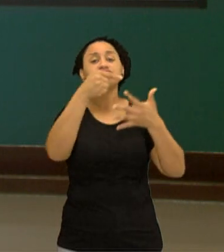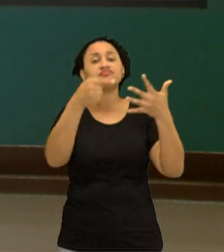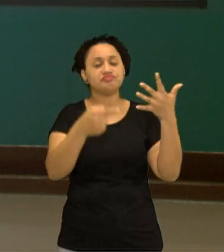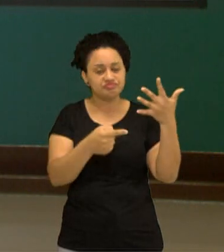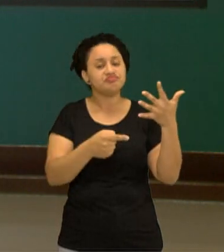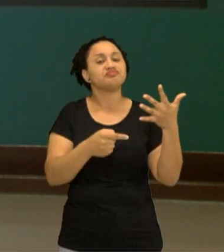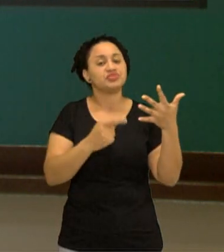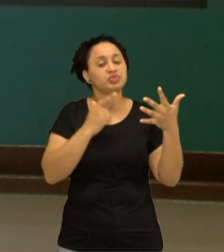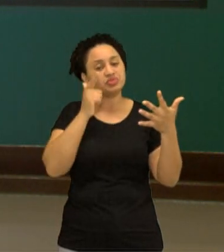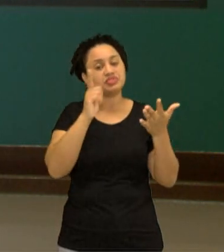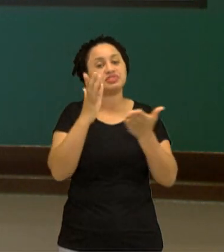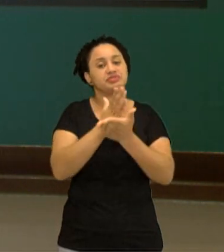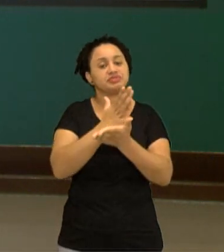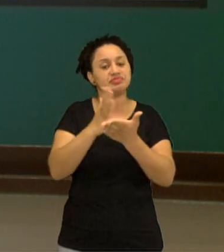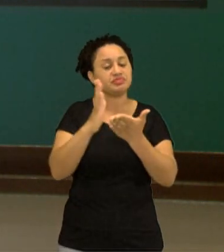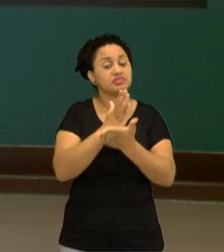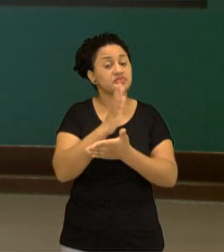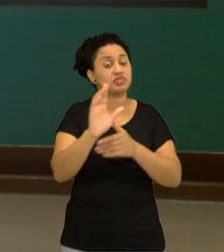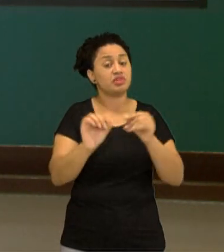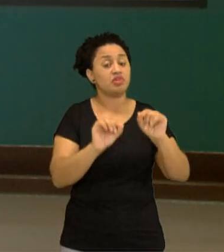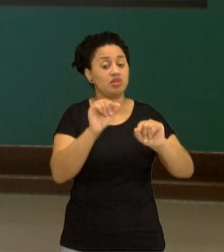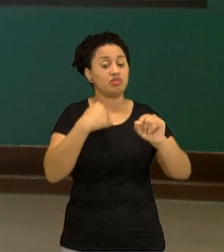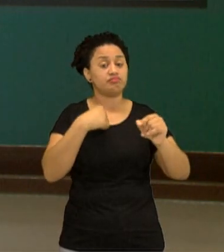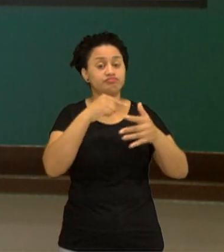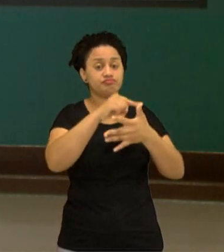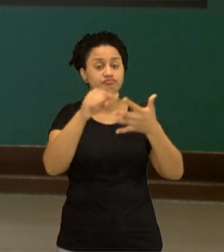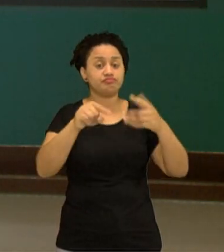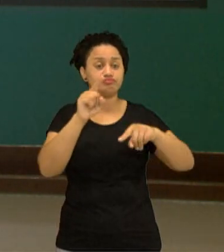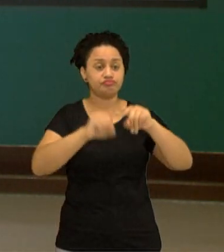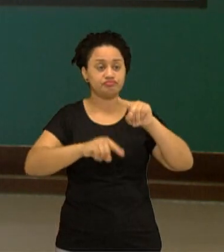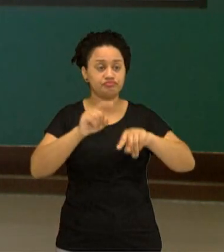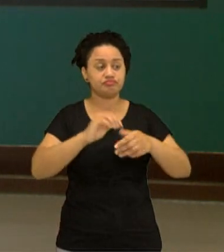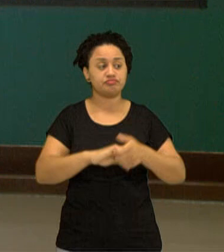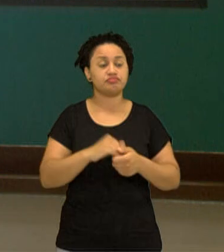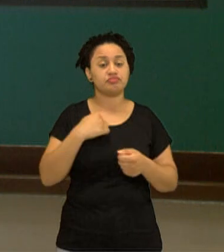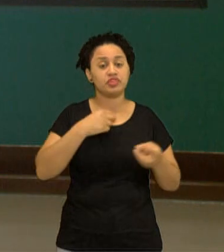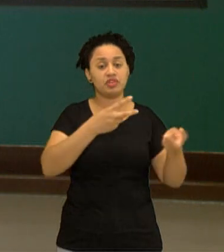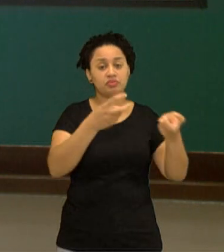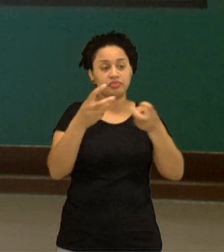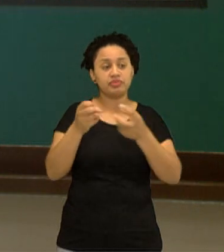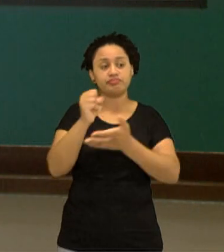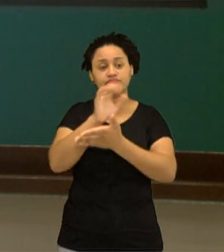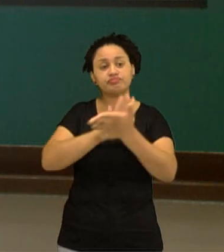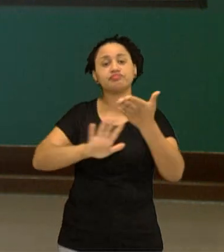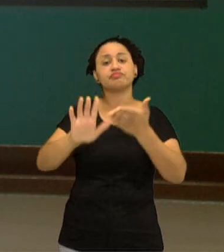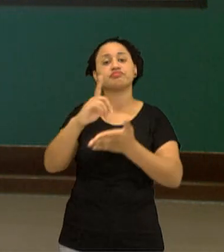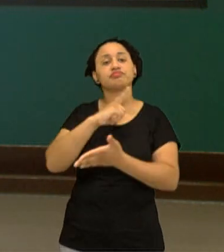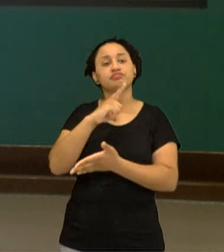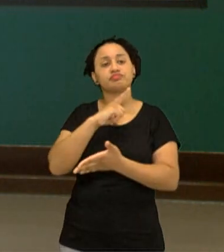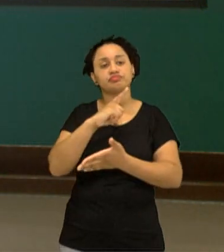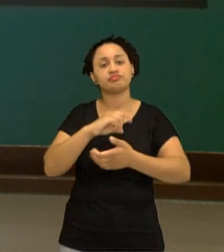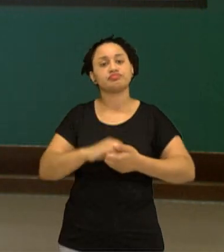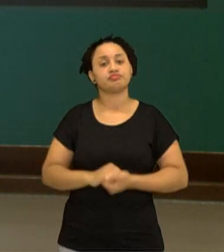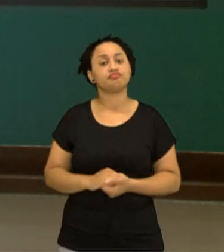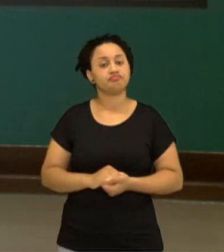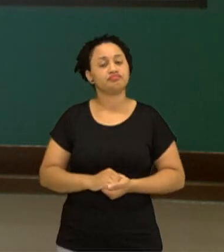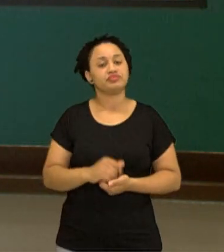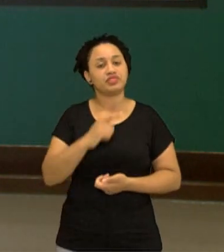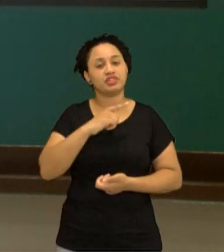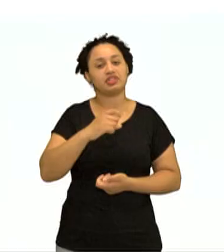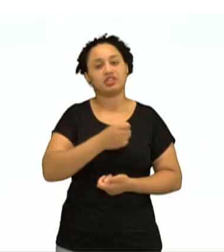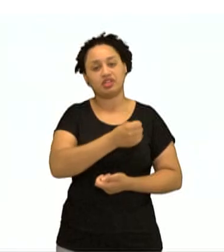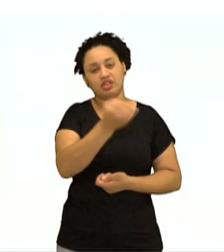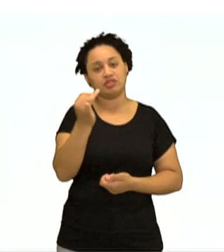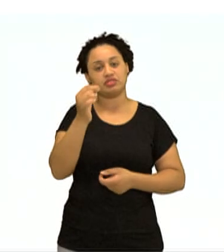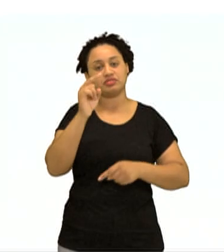uma separação desses materiais. Observem aqui nessa imagem que eu trago para vocês. São muitos objetos,